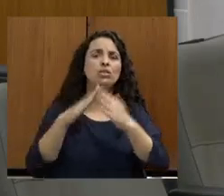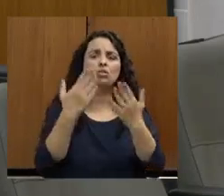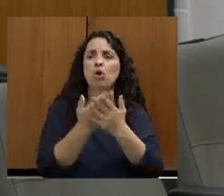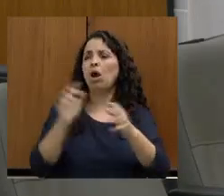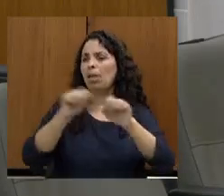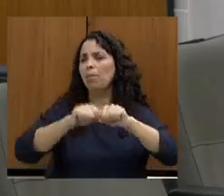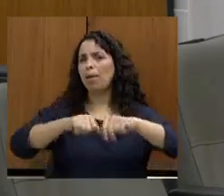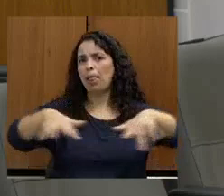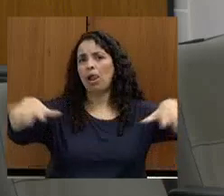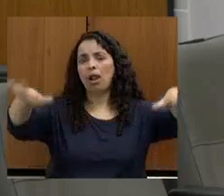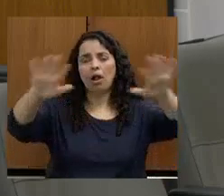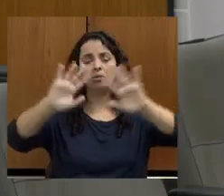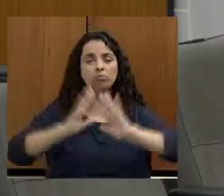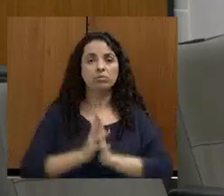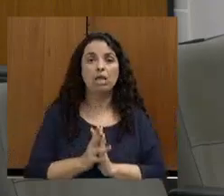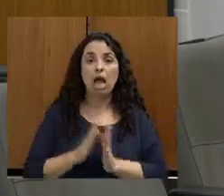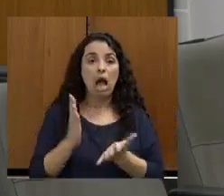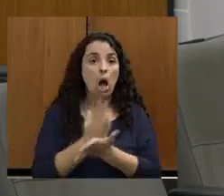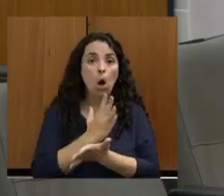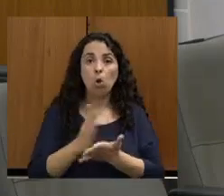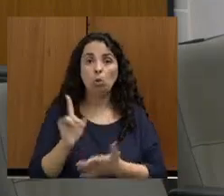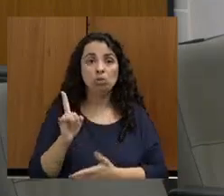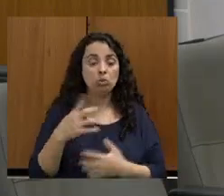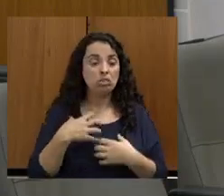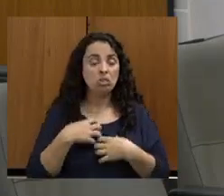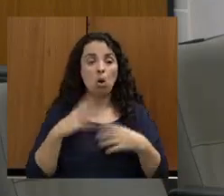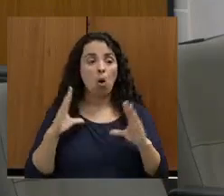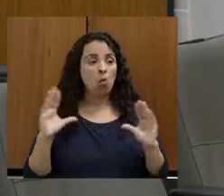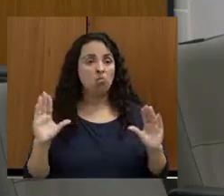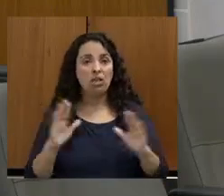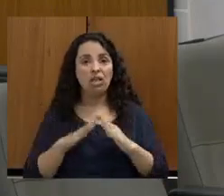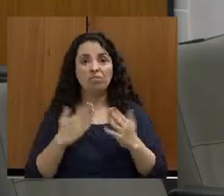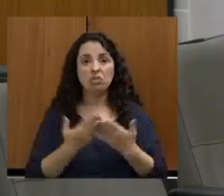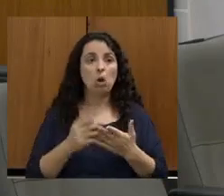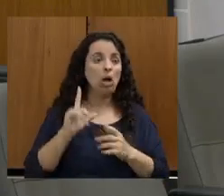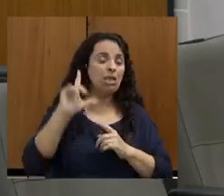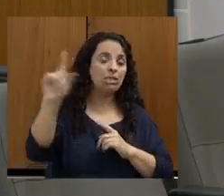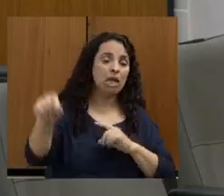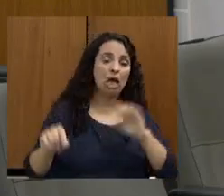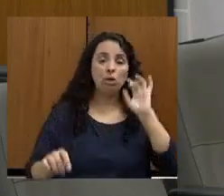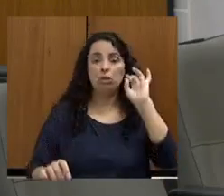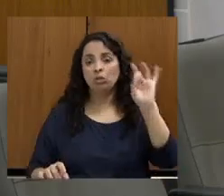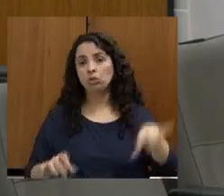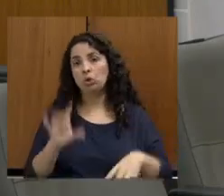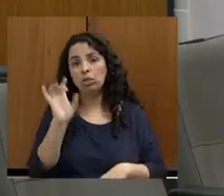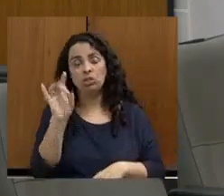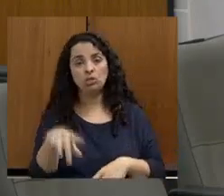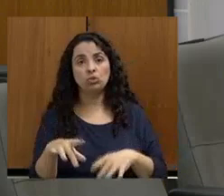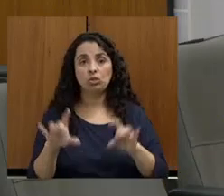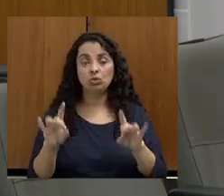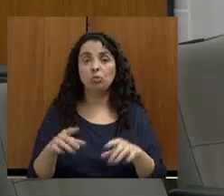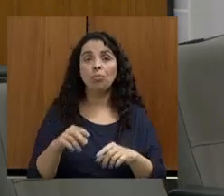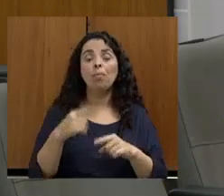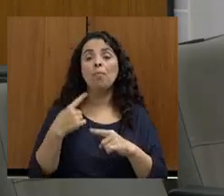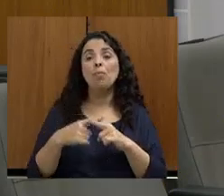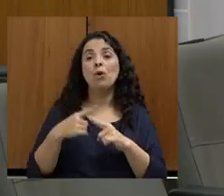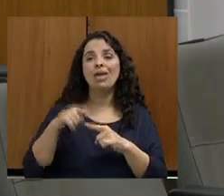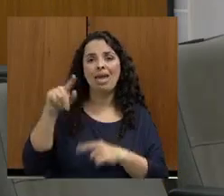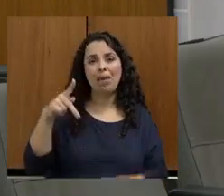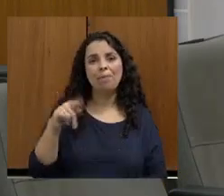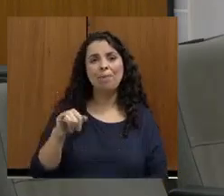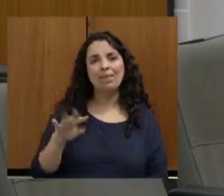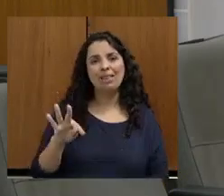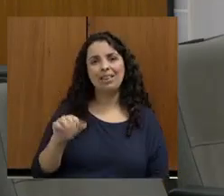muitos não se sentiram confortáveis mesmo, porque a conduta do Pitágoras com quanto a